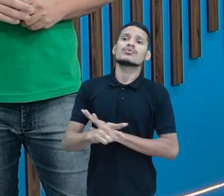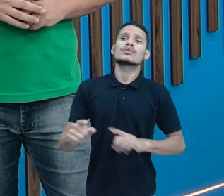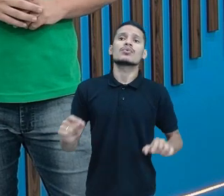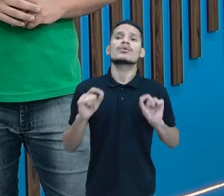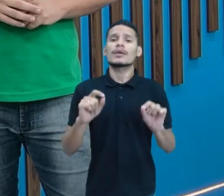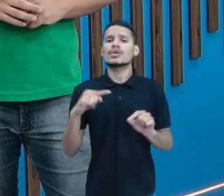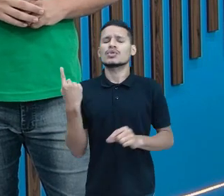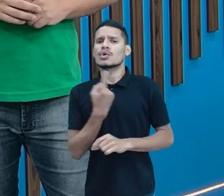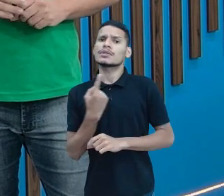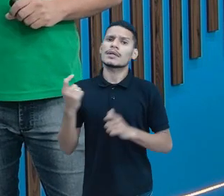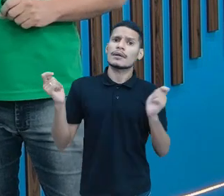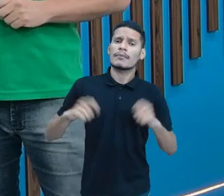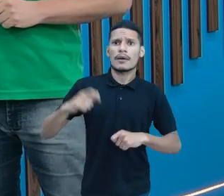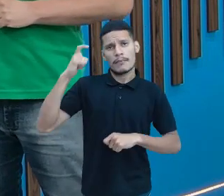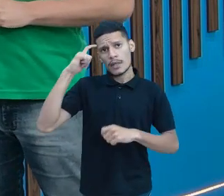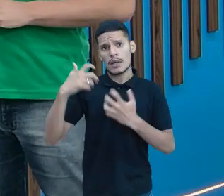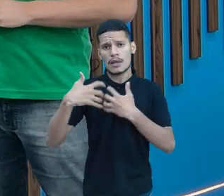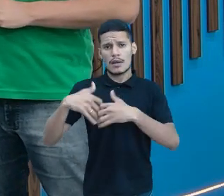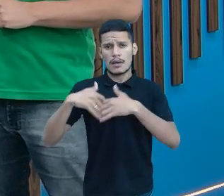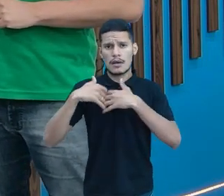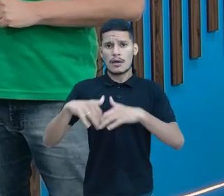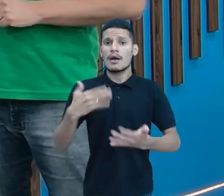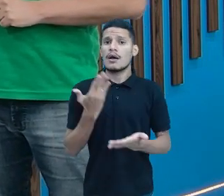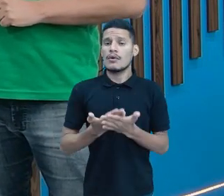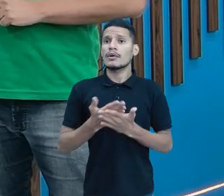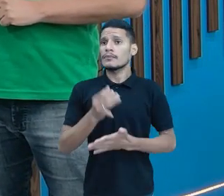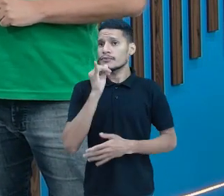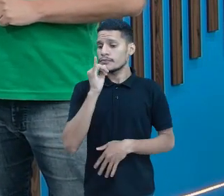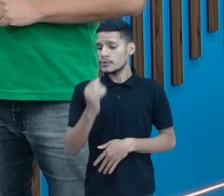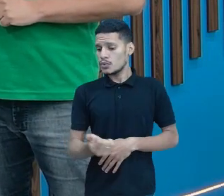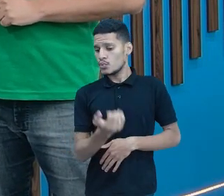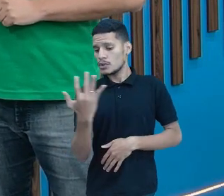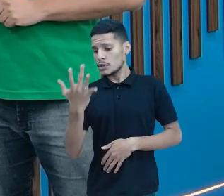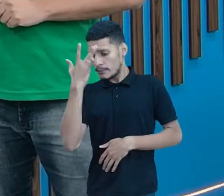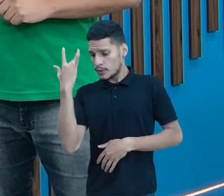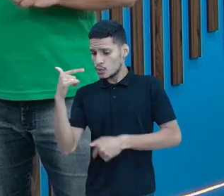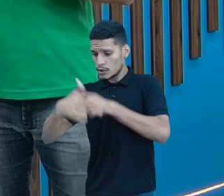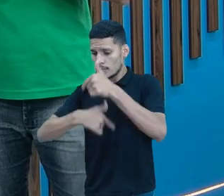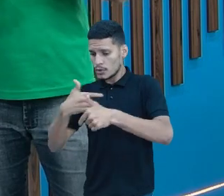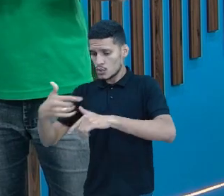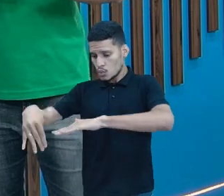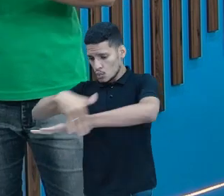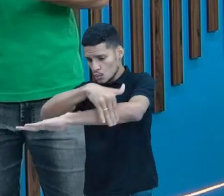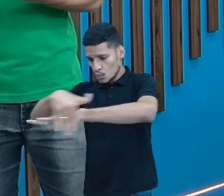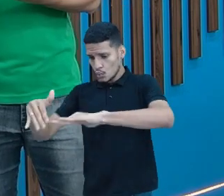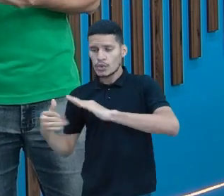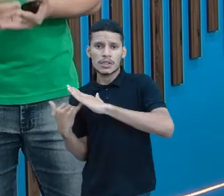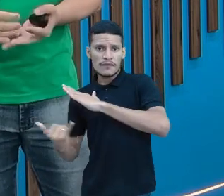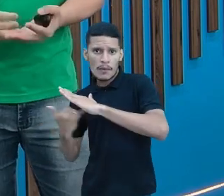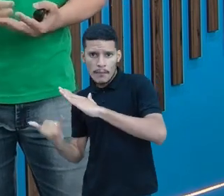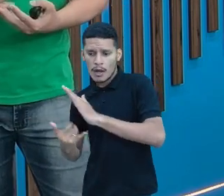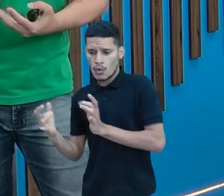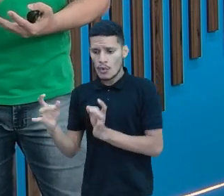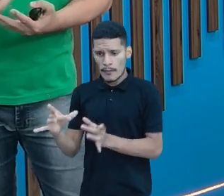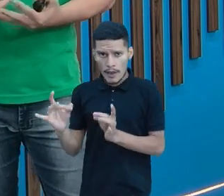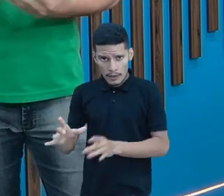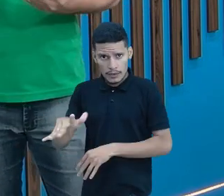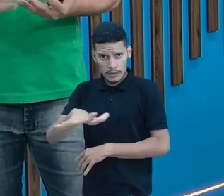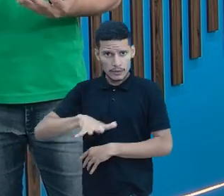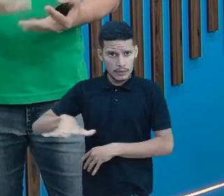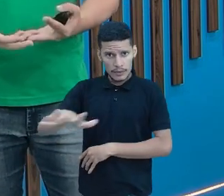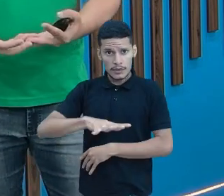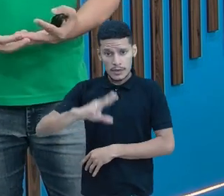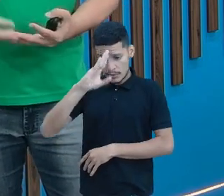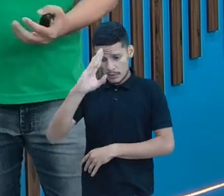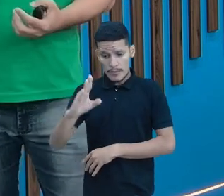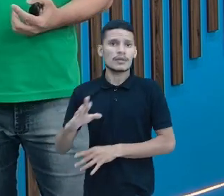essa aula é justamente essa aqui, ó. O número de pessoas trabalhando nas ruas, num trabalho, num comércio informal,